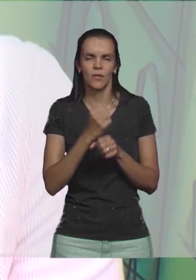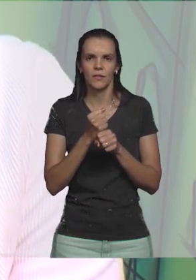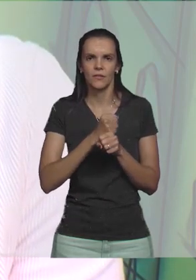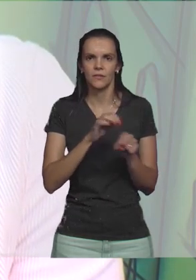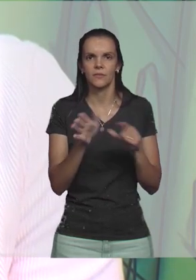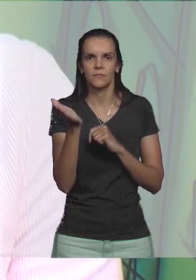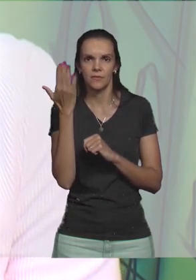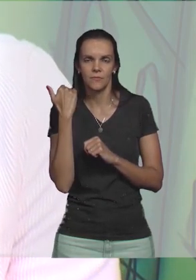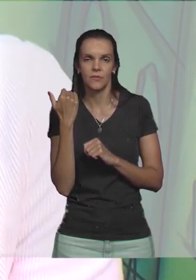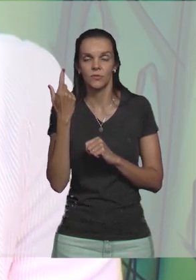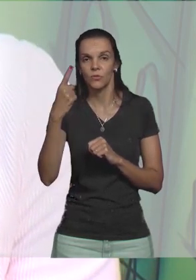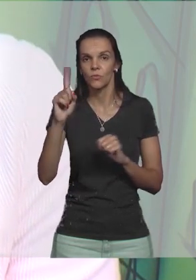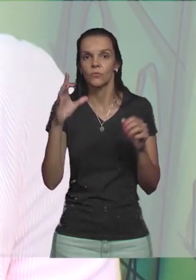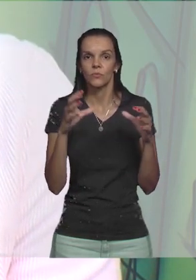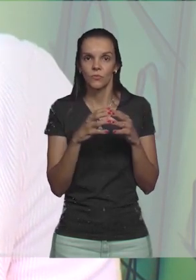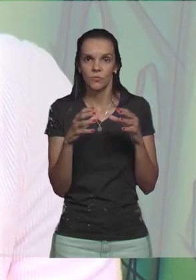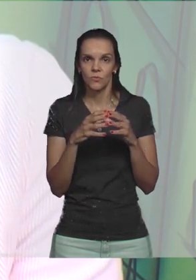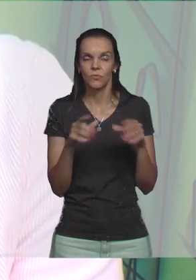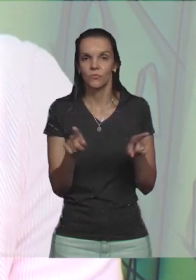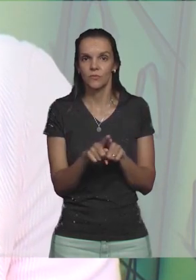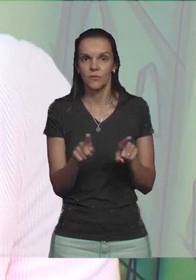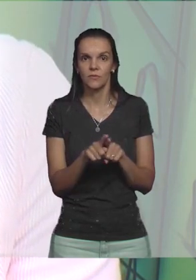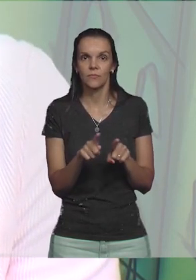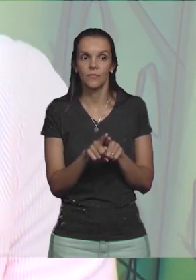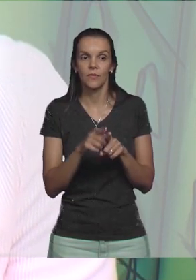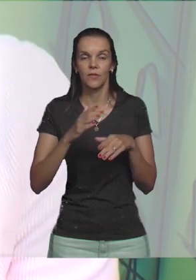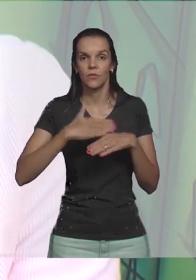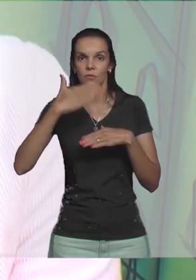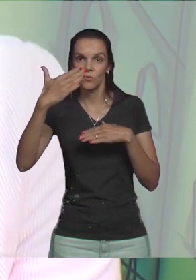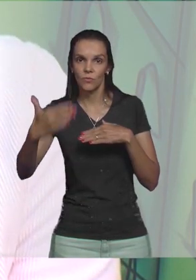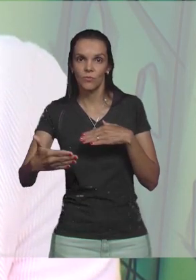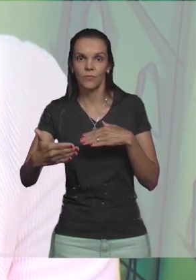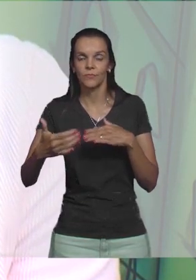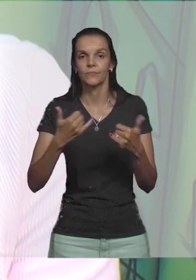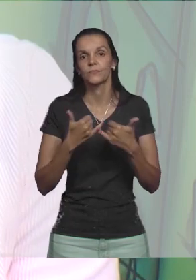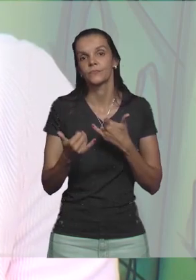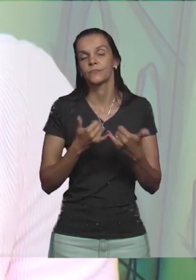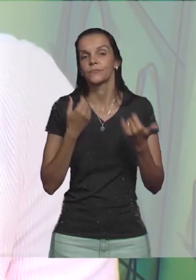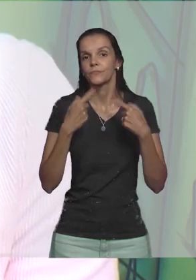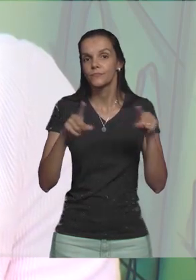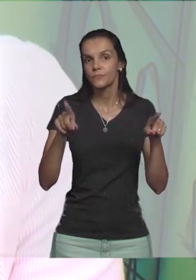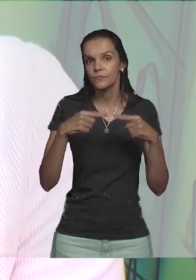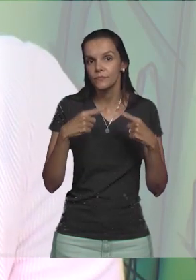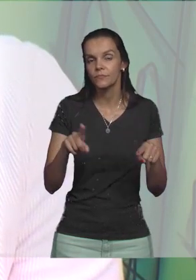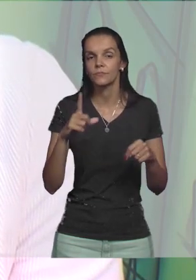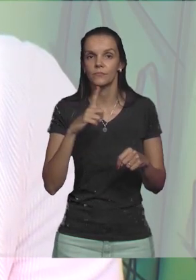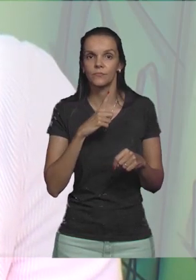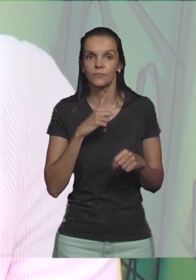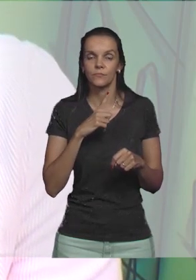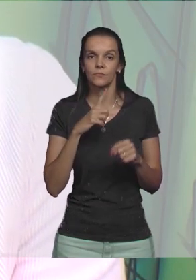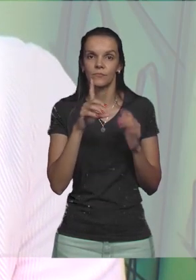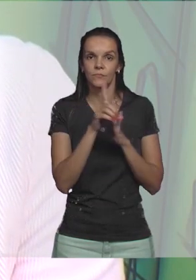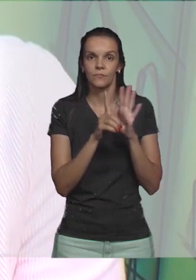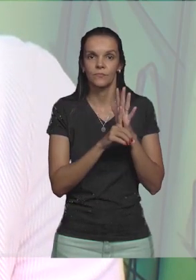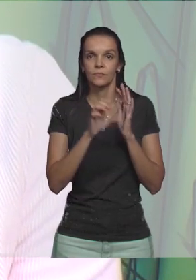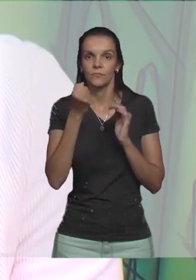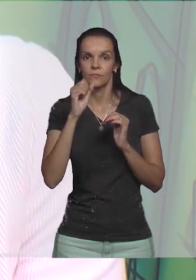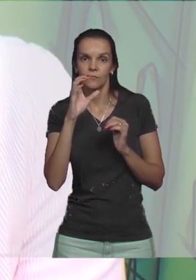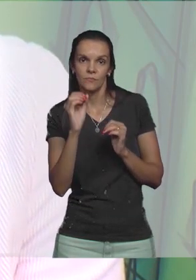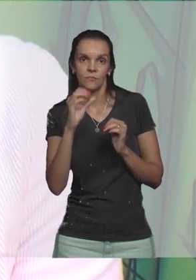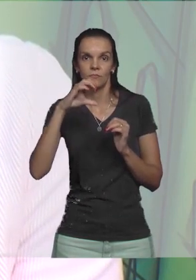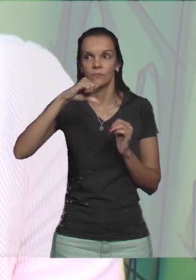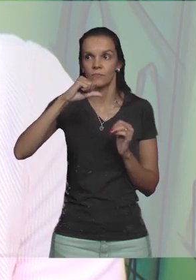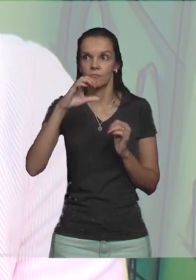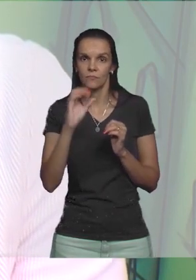A gente fala também de outros grupos, né, considerados marginais. Por exemplo, no cenário musical, nós temos nos anos 80 e 90 os